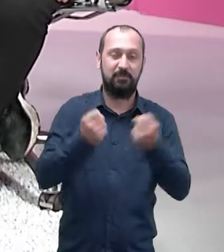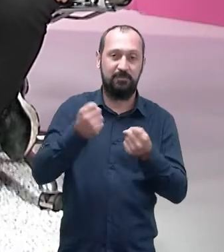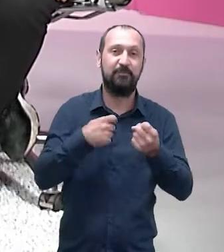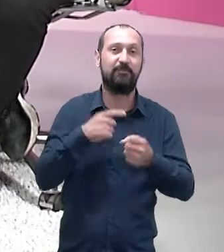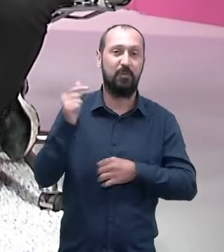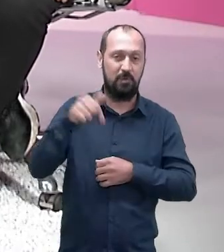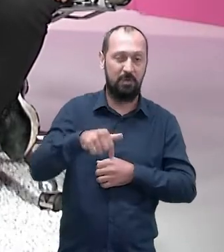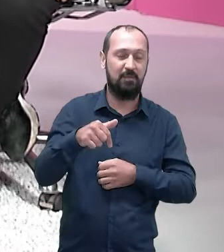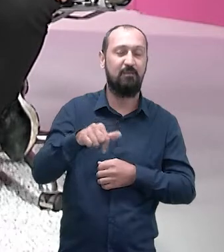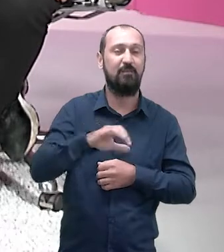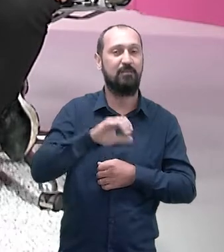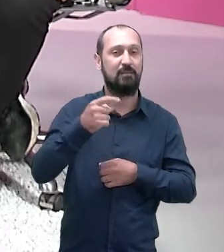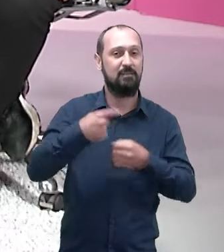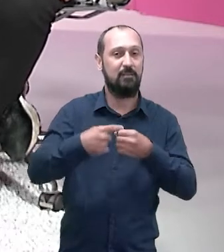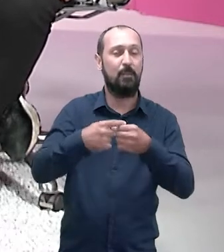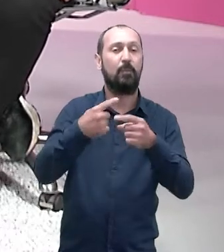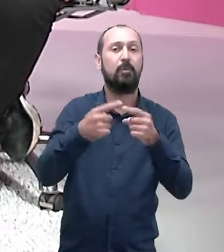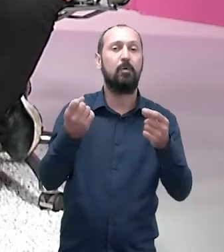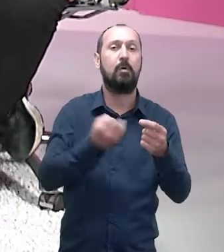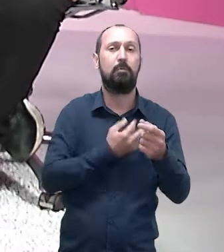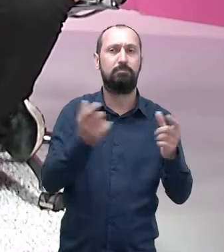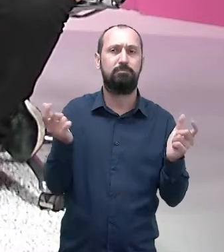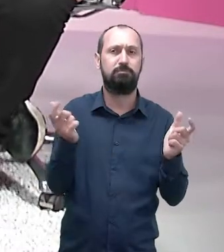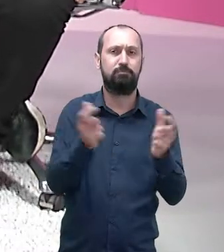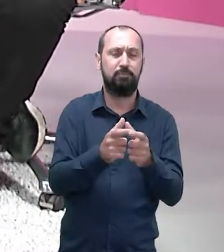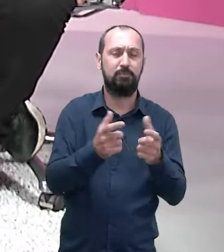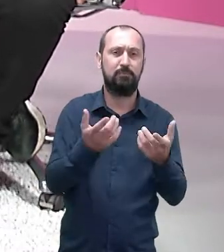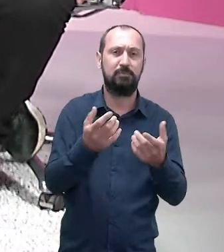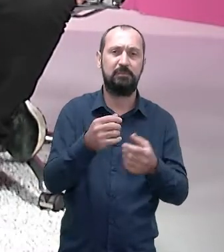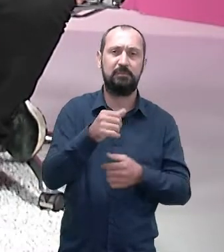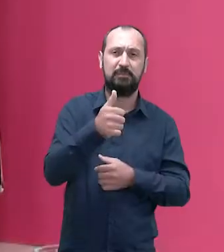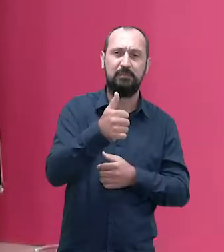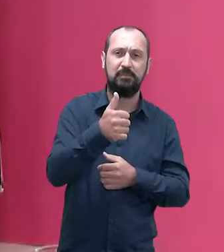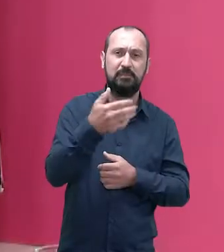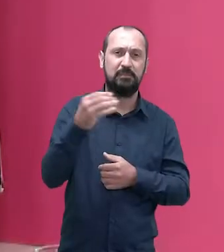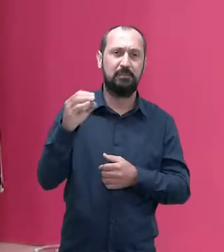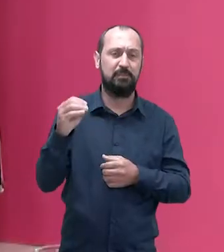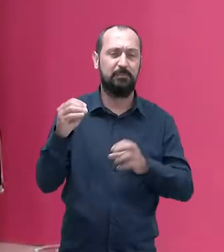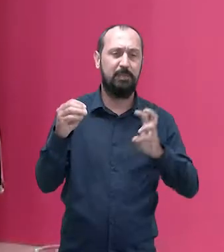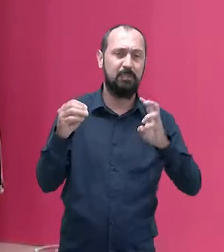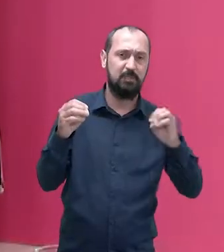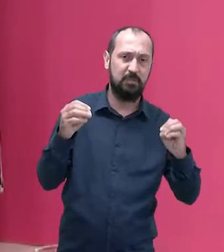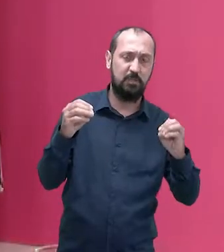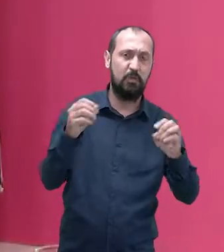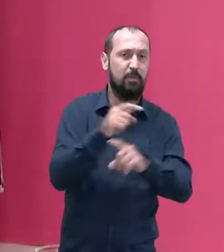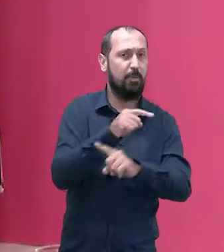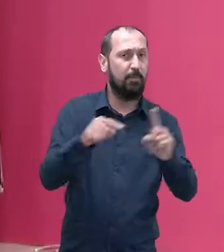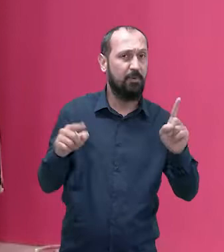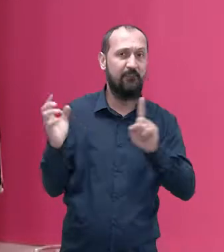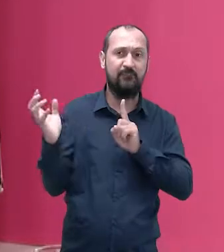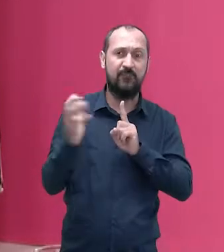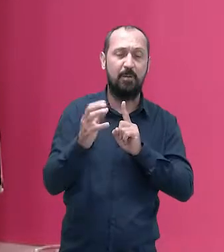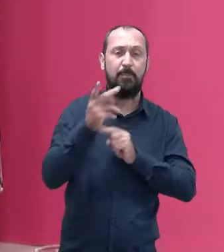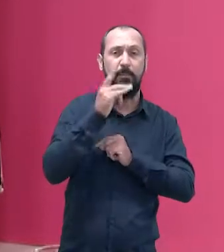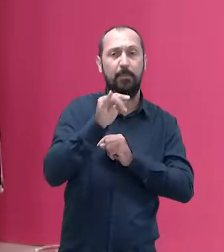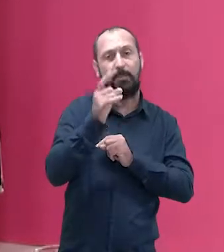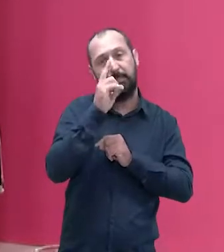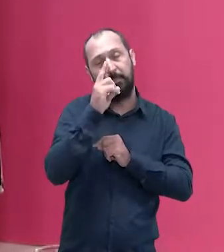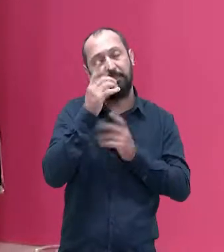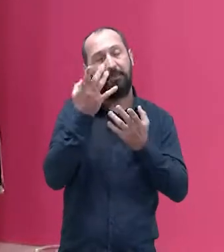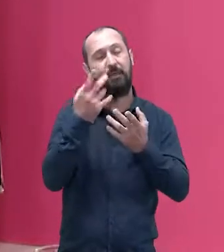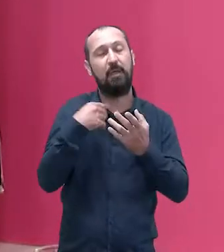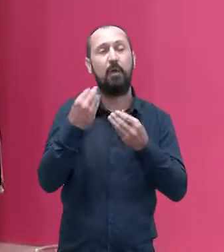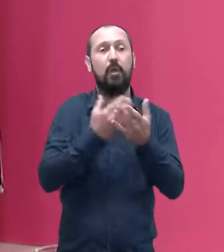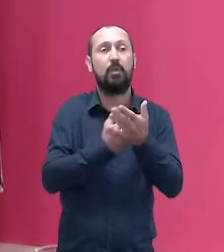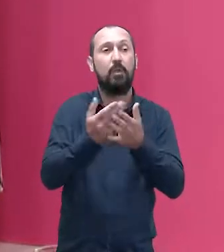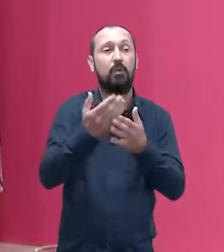atender a nossa capital. Que ótimo, porque houve uma diminuição significativa, né, de 100 e pouquinho para 50, o impacto foi grande para os pais,